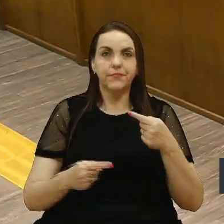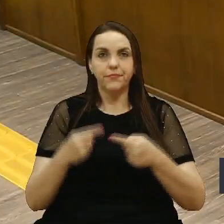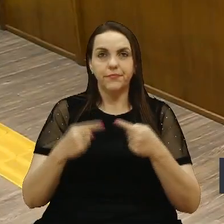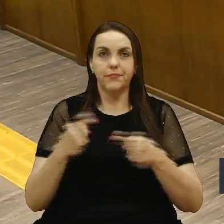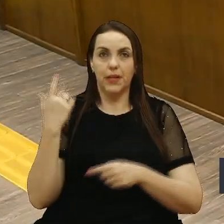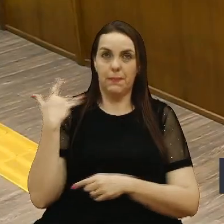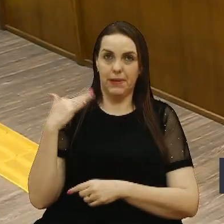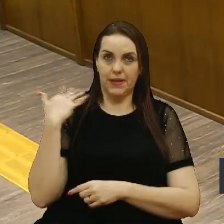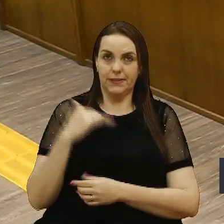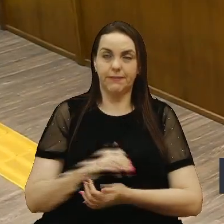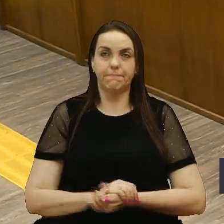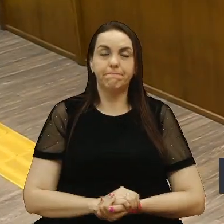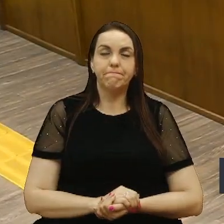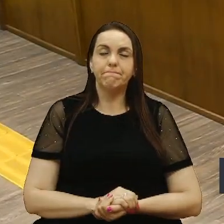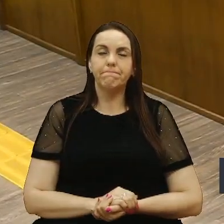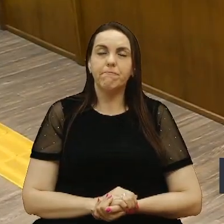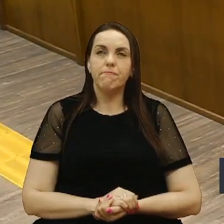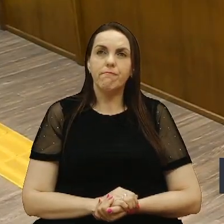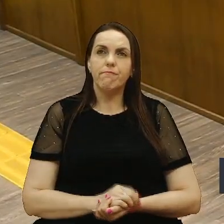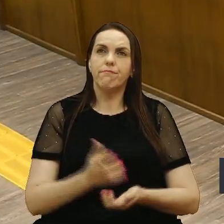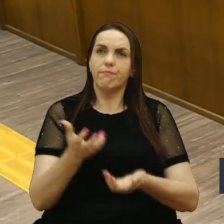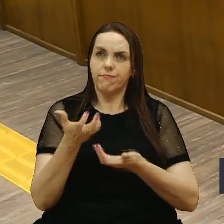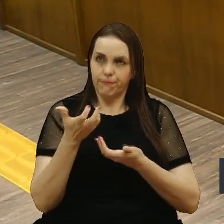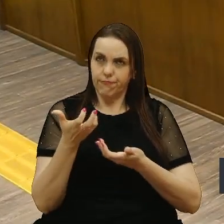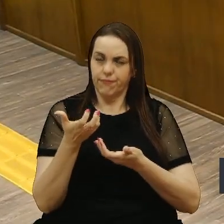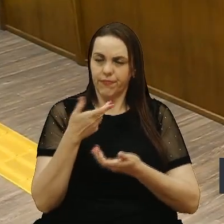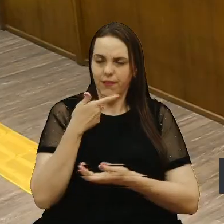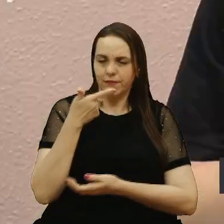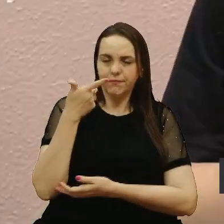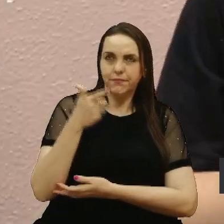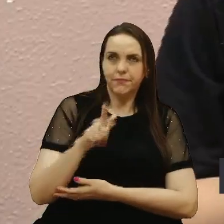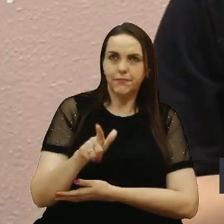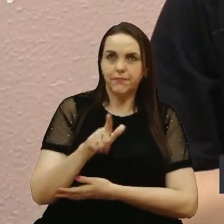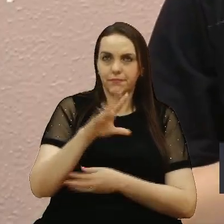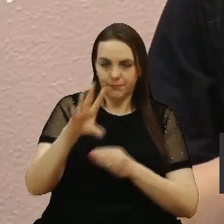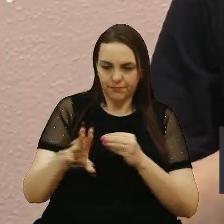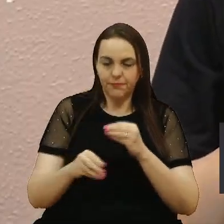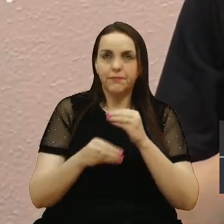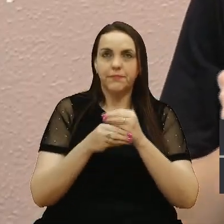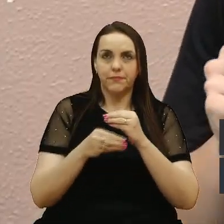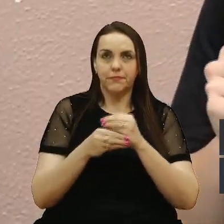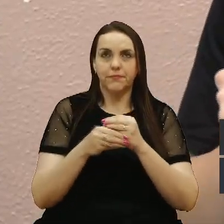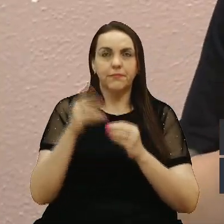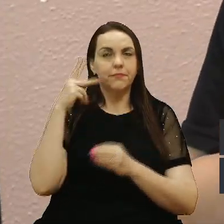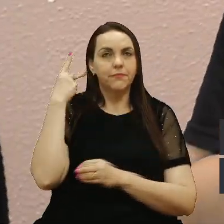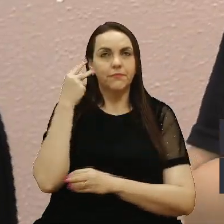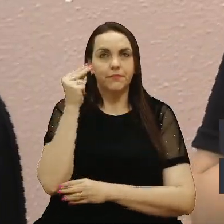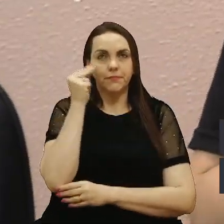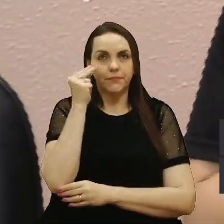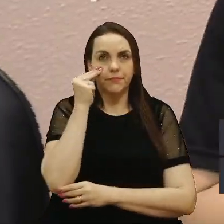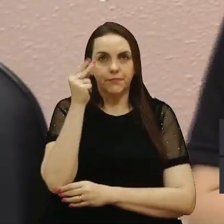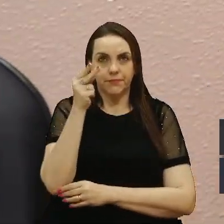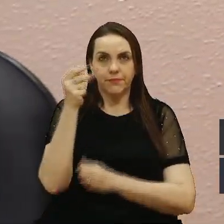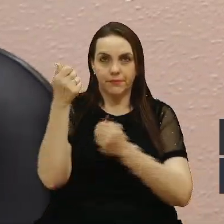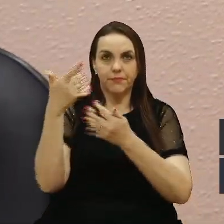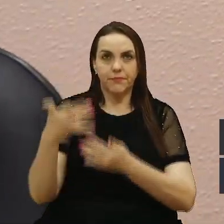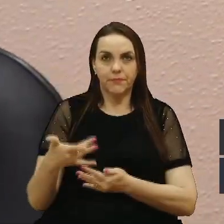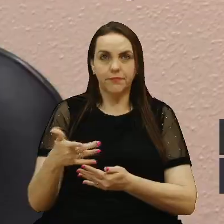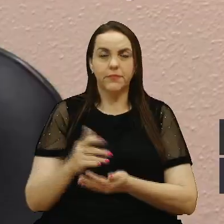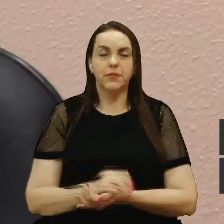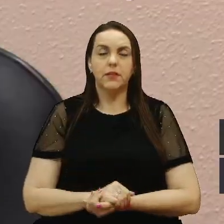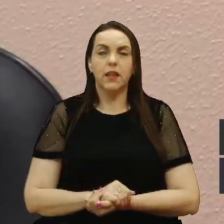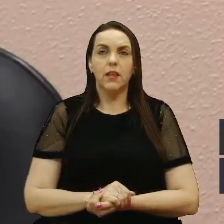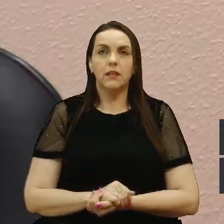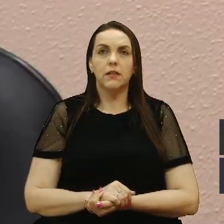Marques. Senhor presidente, queria apenas reforçar e trazer alguns outros elementos, vereador Libardi, pela fala que o senhor trouxe. E acho